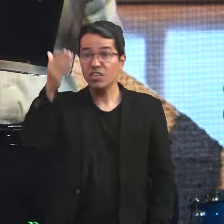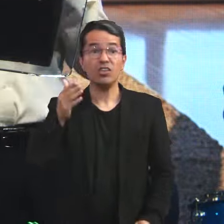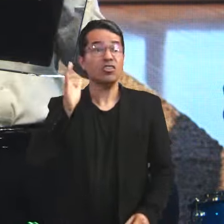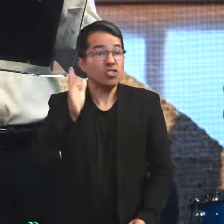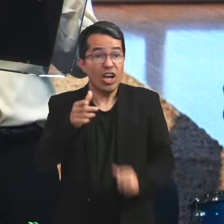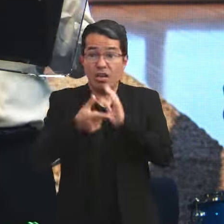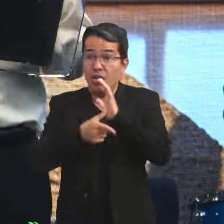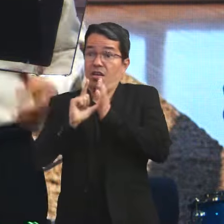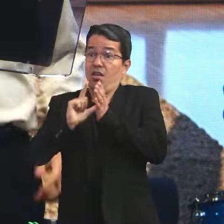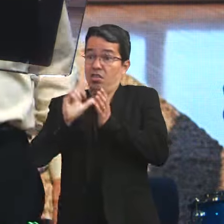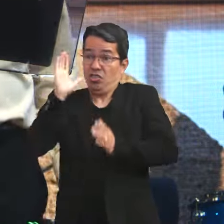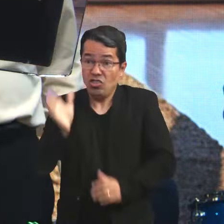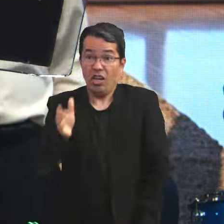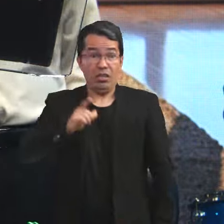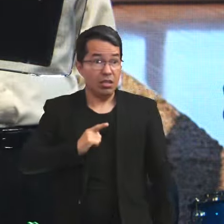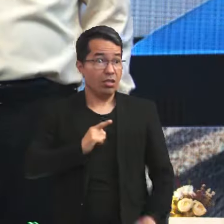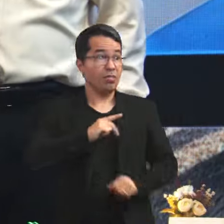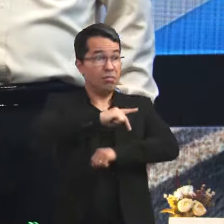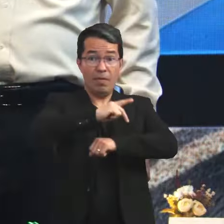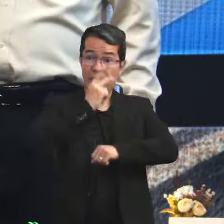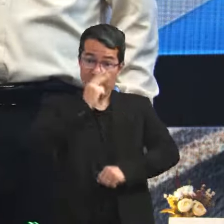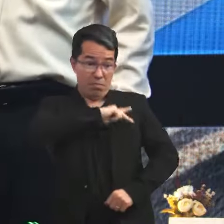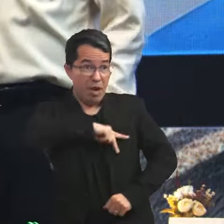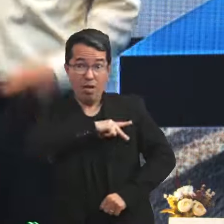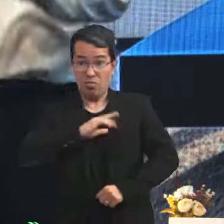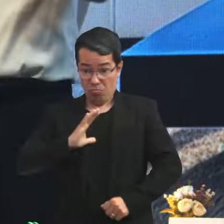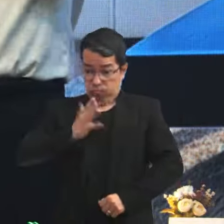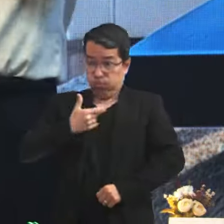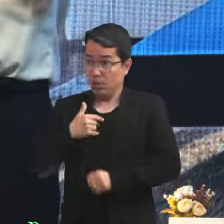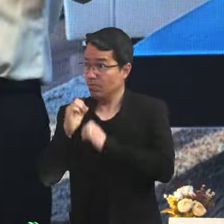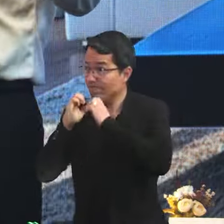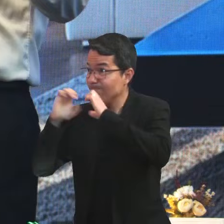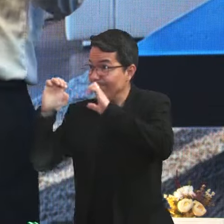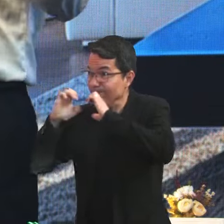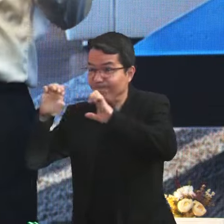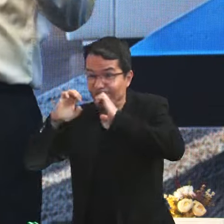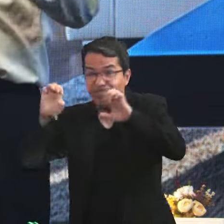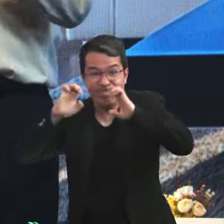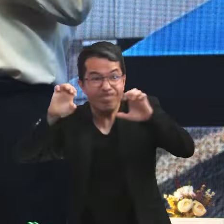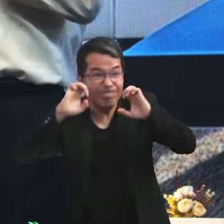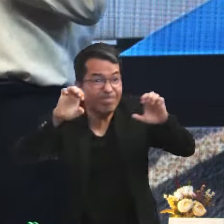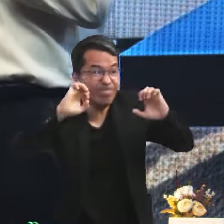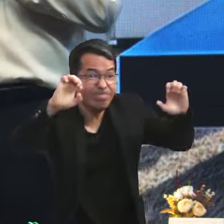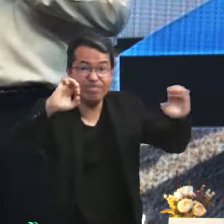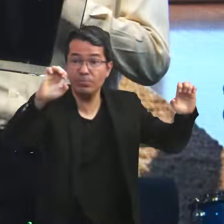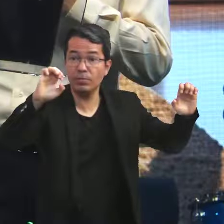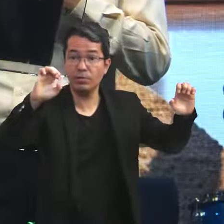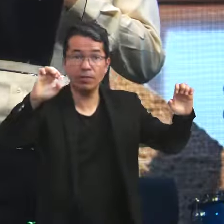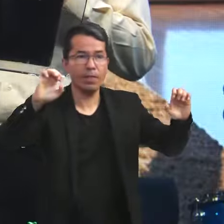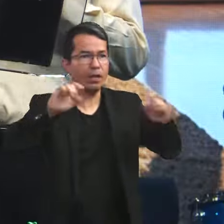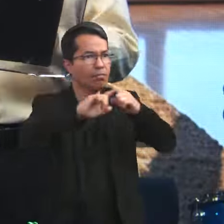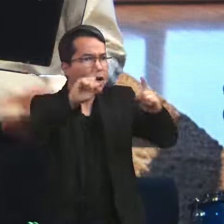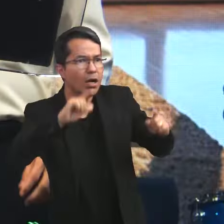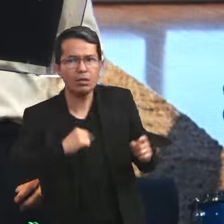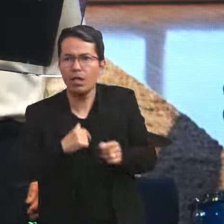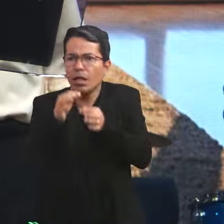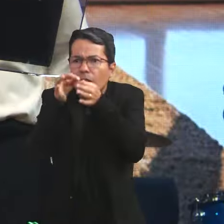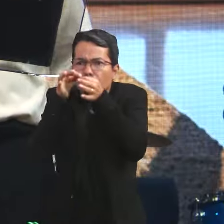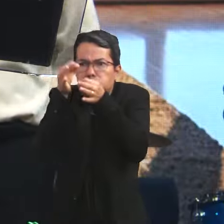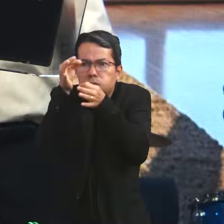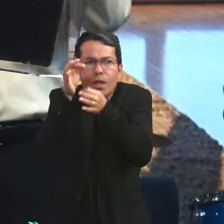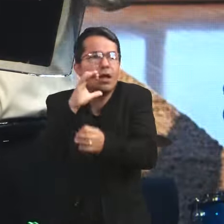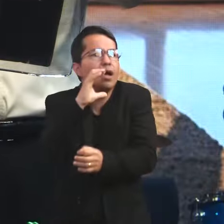Europa ele conseguiu levar o evangelho e perodo temp e ele fez isso num período bem curto